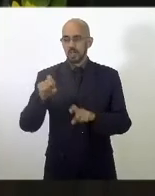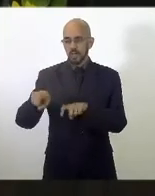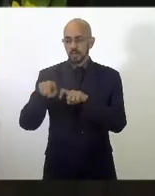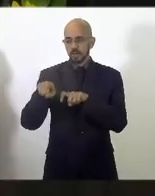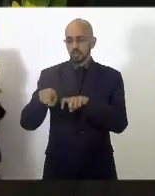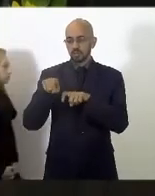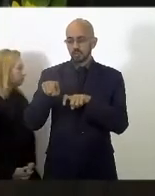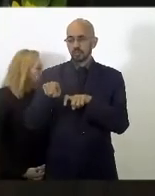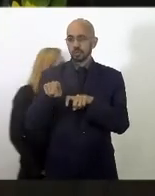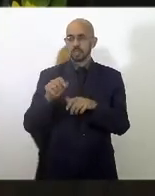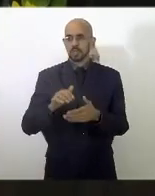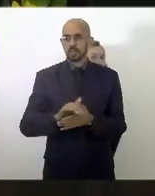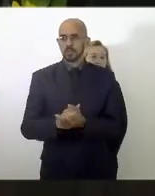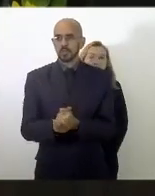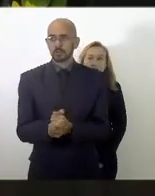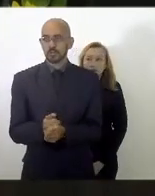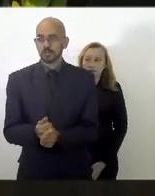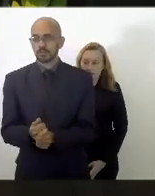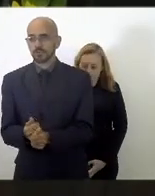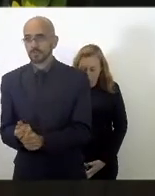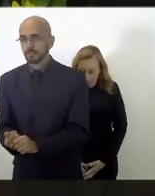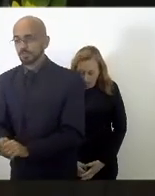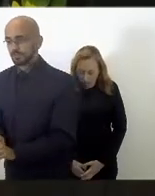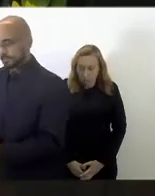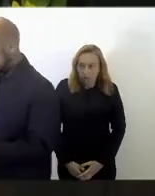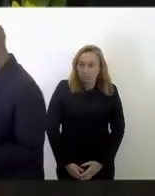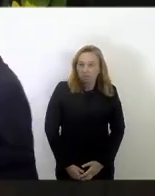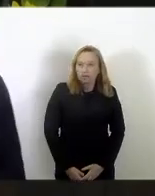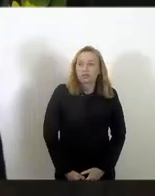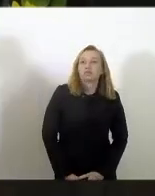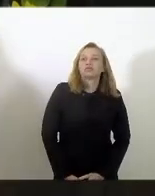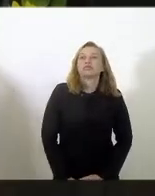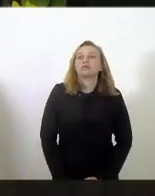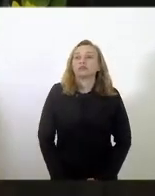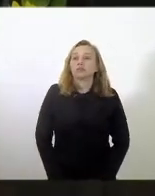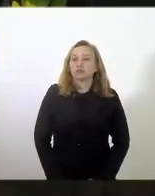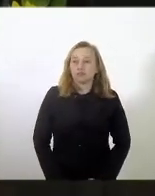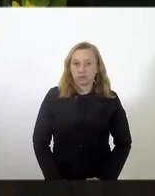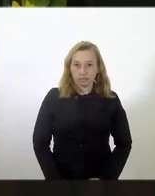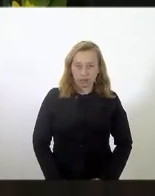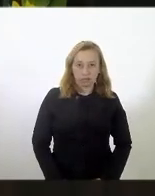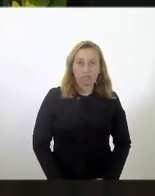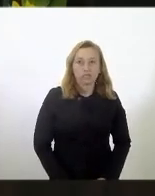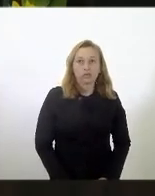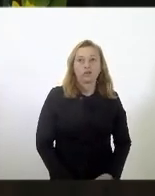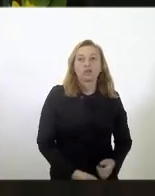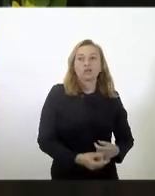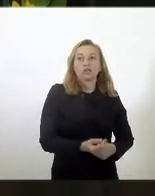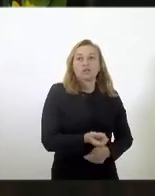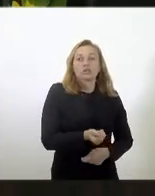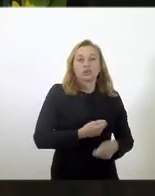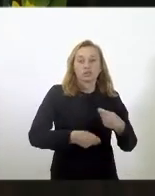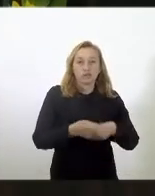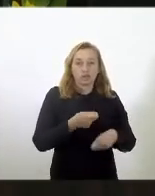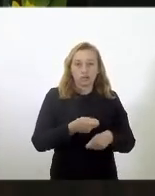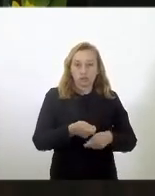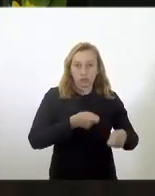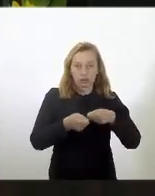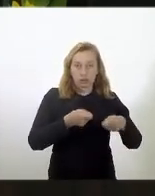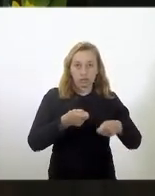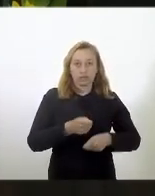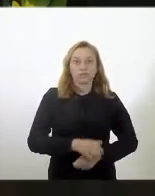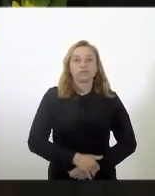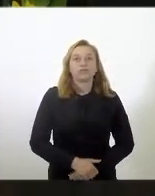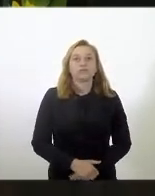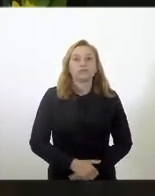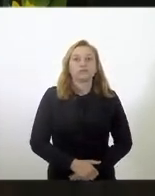Pecuária, Política Rural, Agrária e Pesqueira, de Economia, Indústria e Comércio e de Orçamento, Finanças, Fiscalização Financeira e